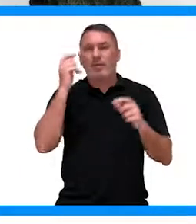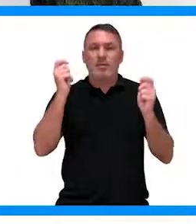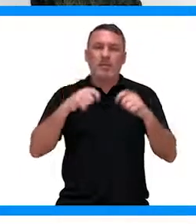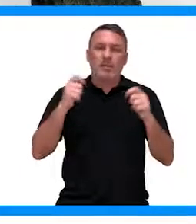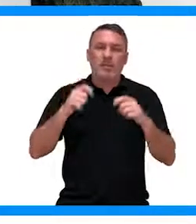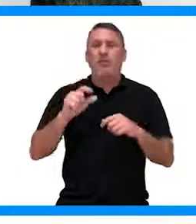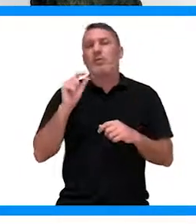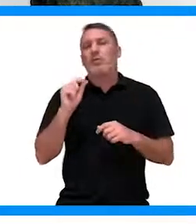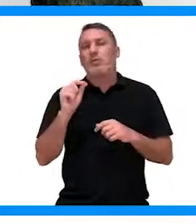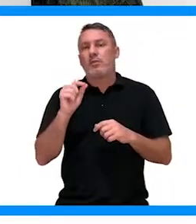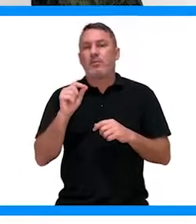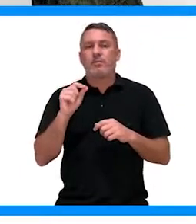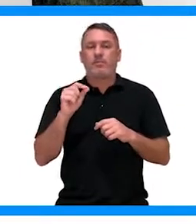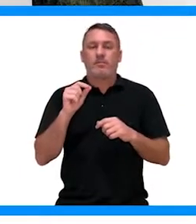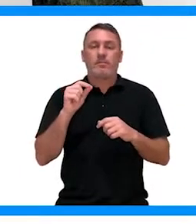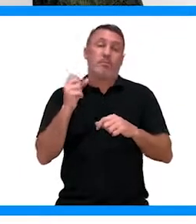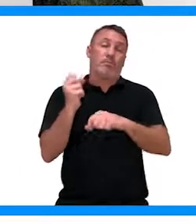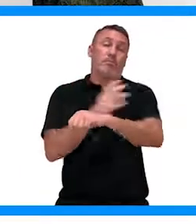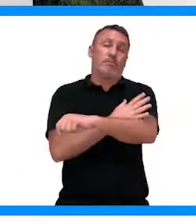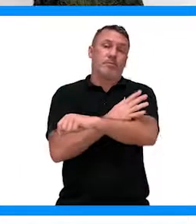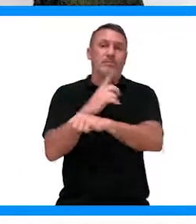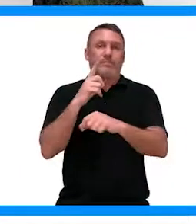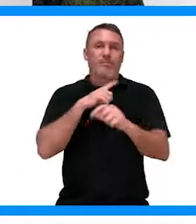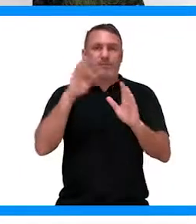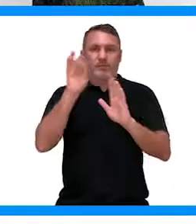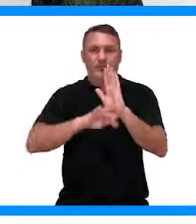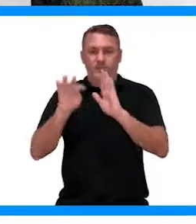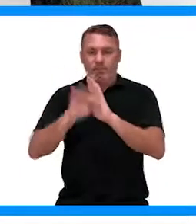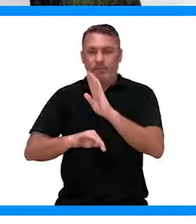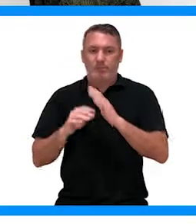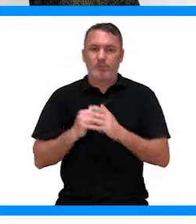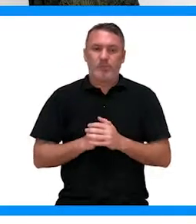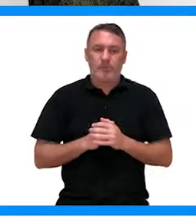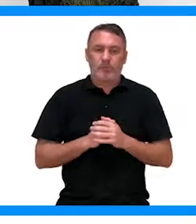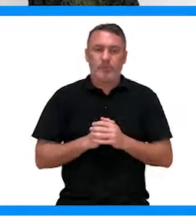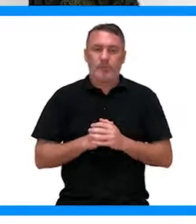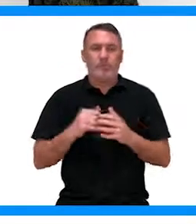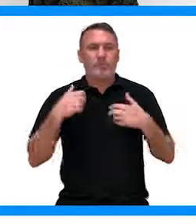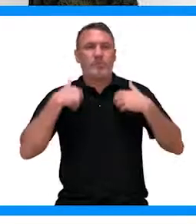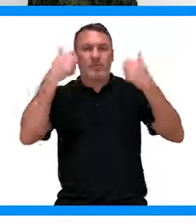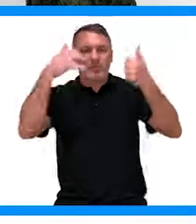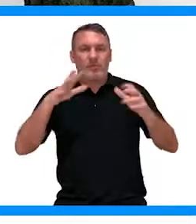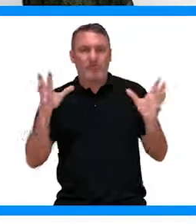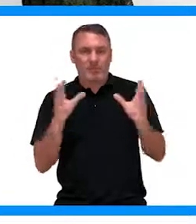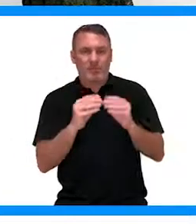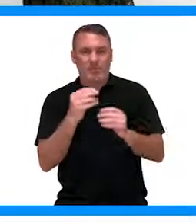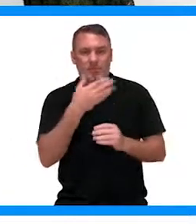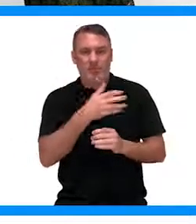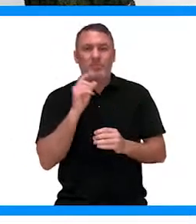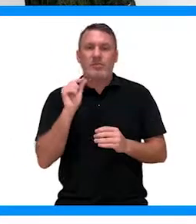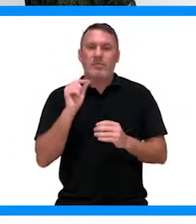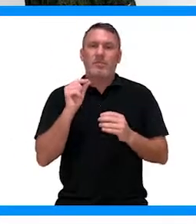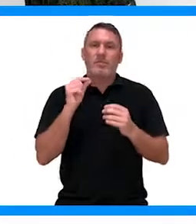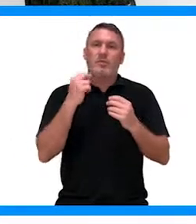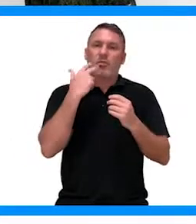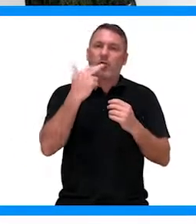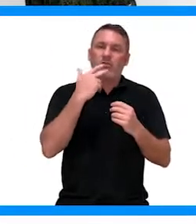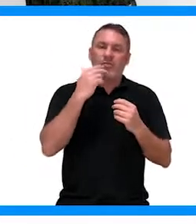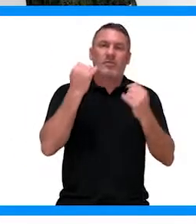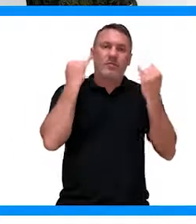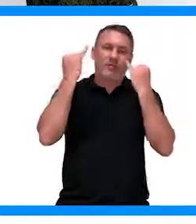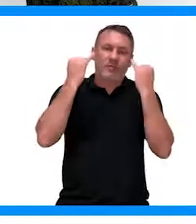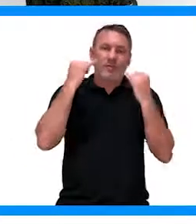tentar fazer com que o outro fique emocionado com aquele texto. Então, eu falei aqui no caso